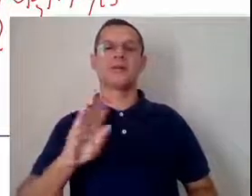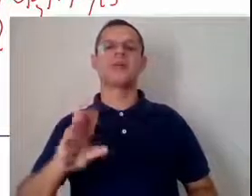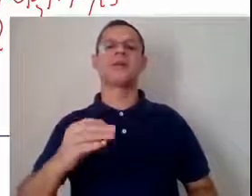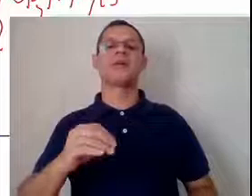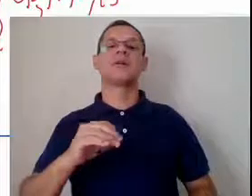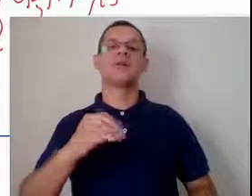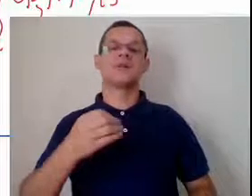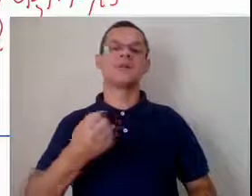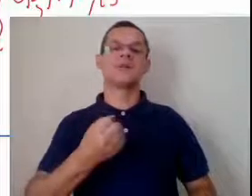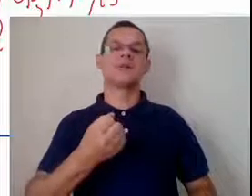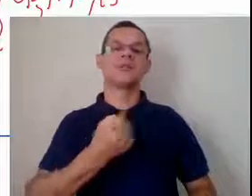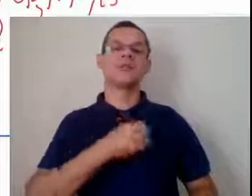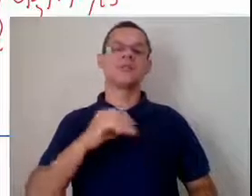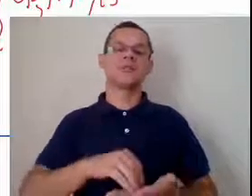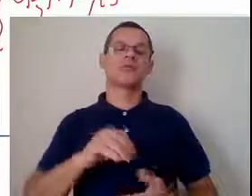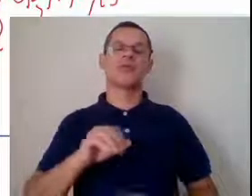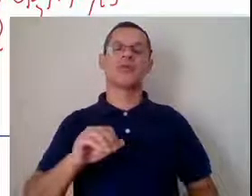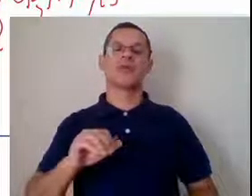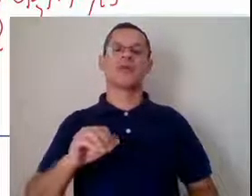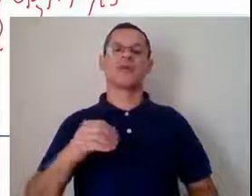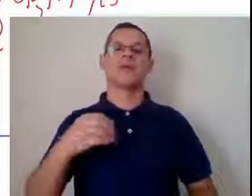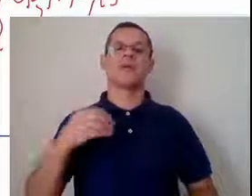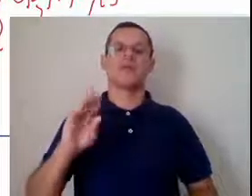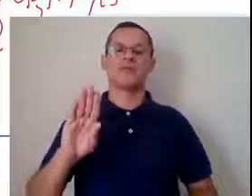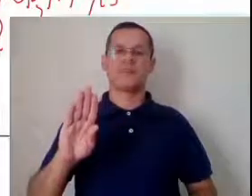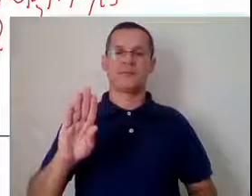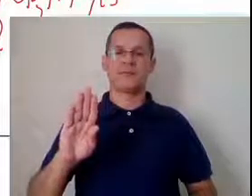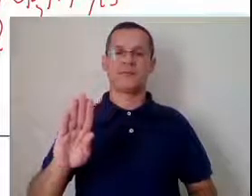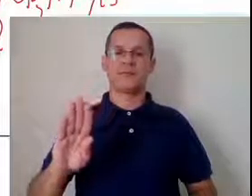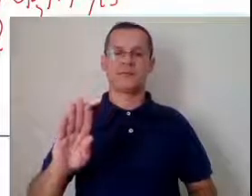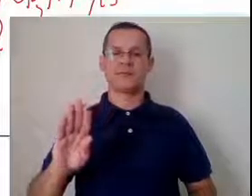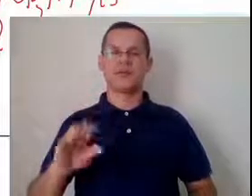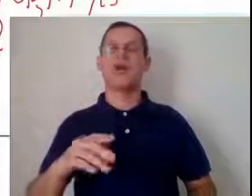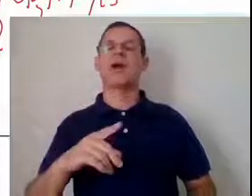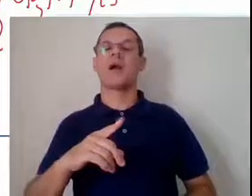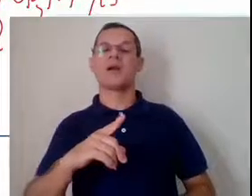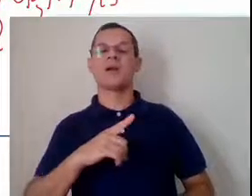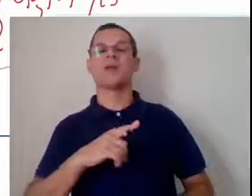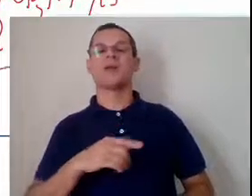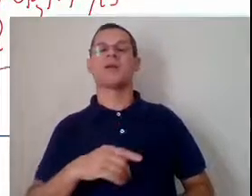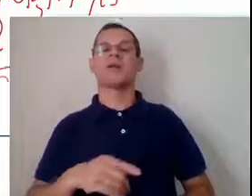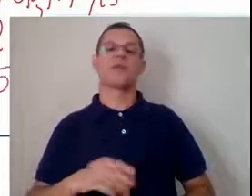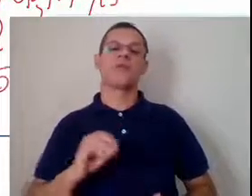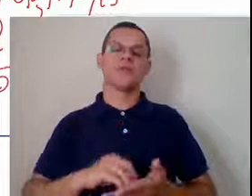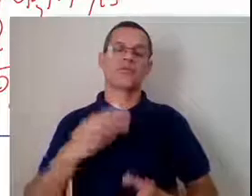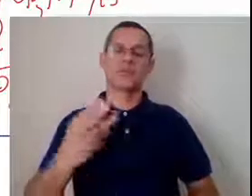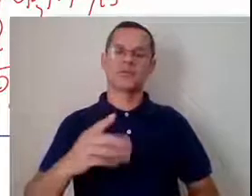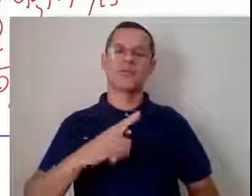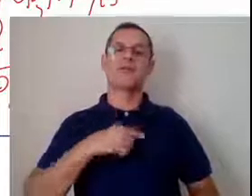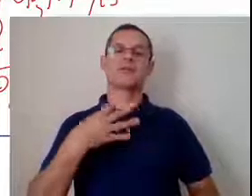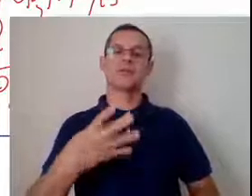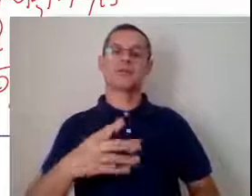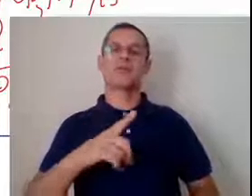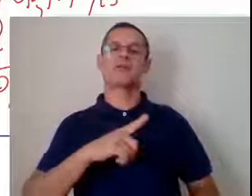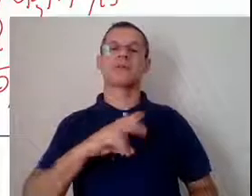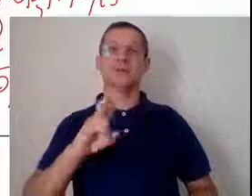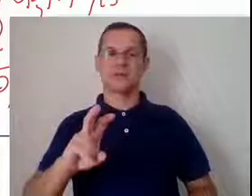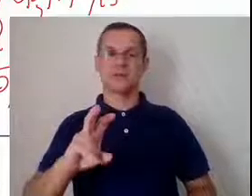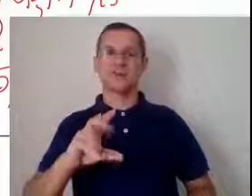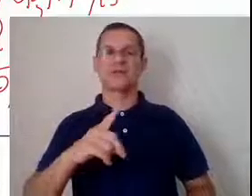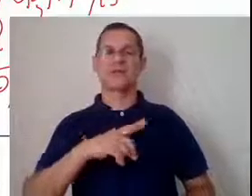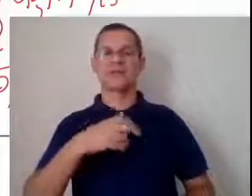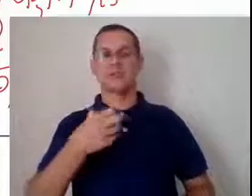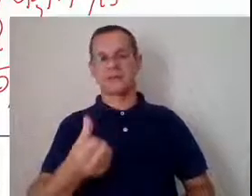está faltando? O número 3 está faltando, o 4 nós temos, o 5 e o 6.